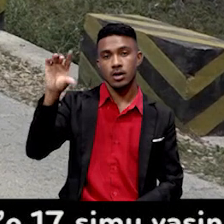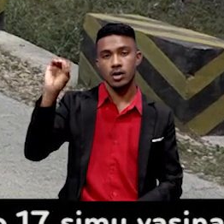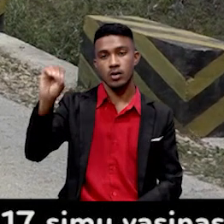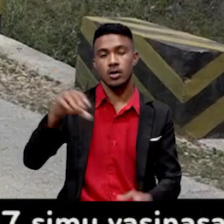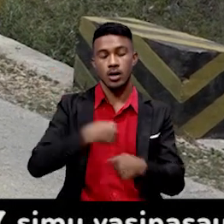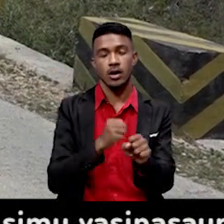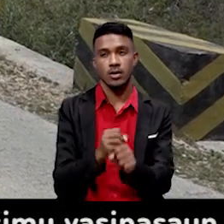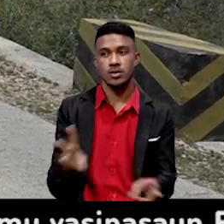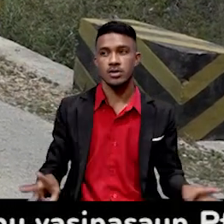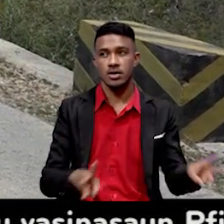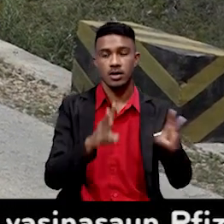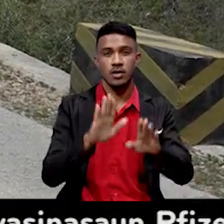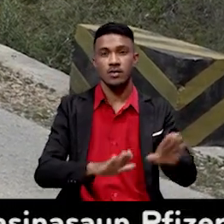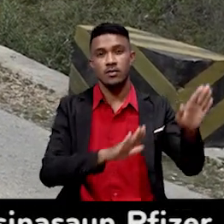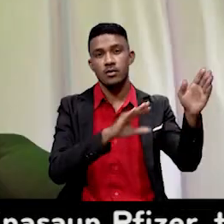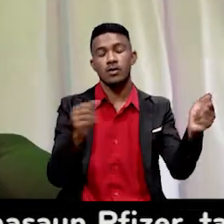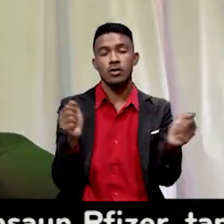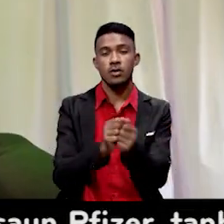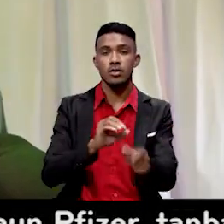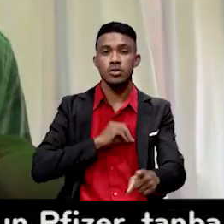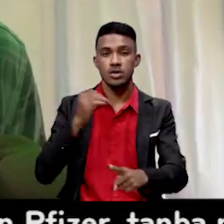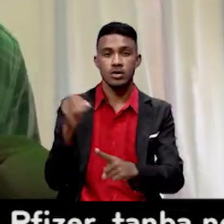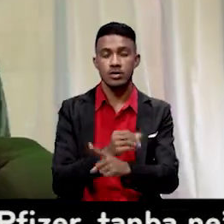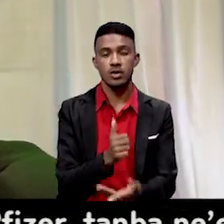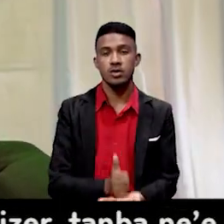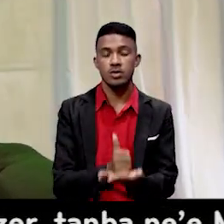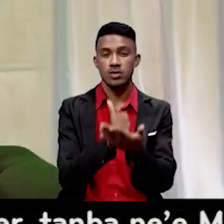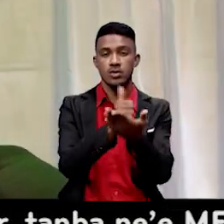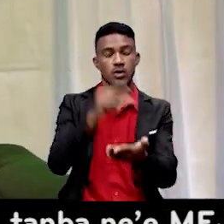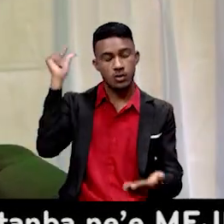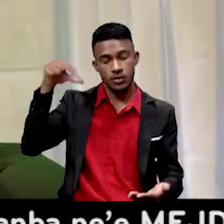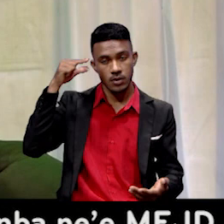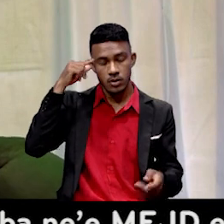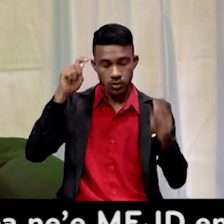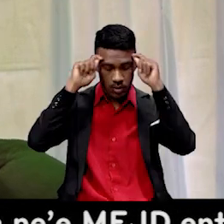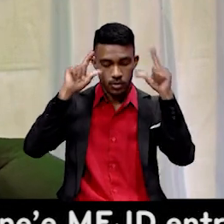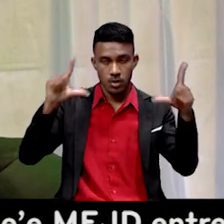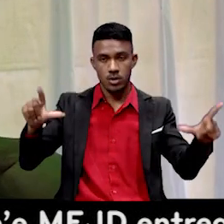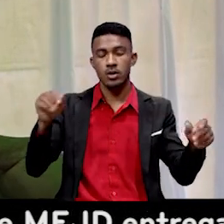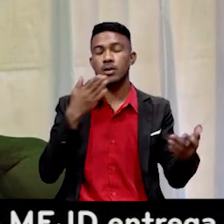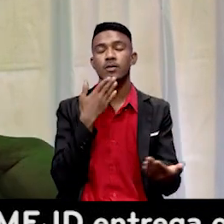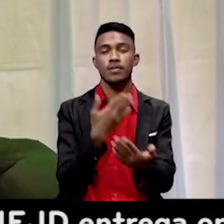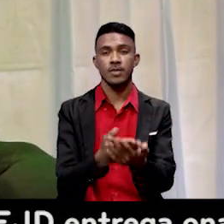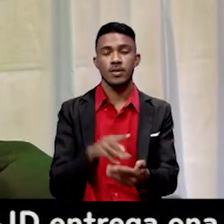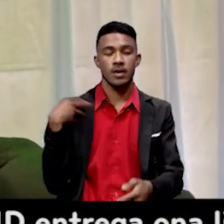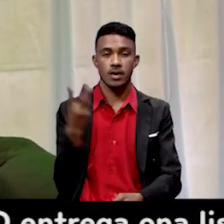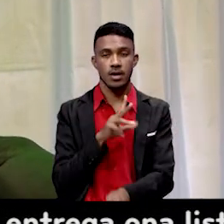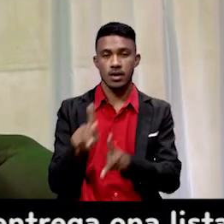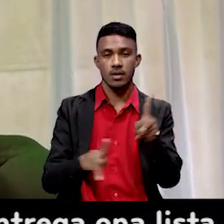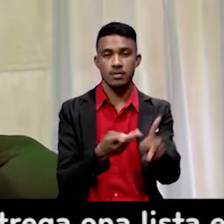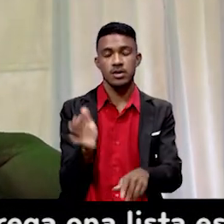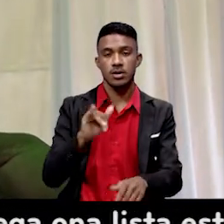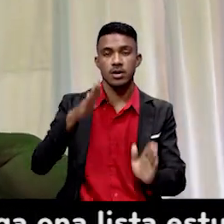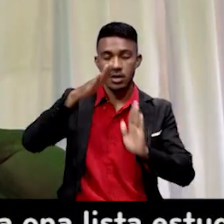rurais. De objetivo, cata que ajuda o governo Timor-Leste para ele fornecer bem-estar, vai ter povo sira, reduz